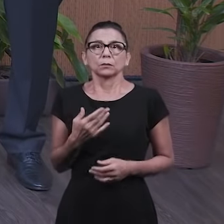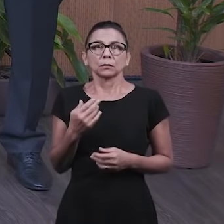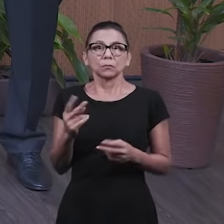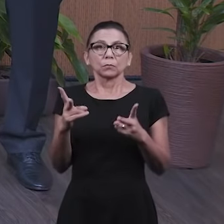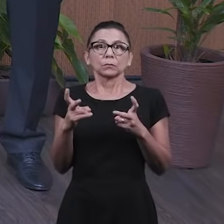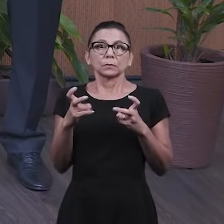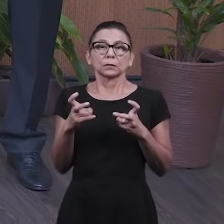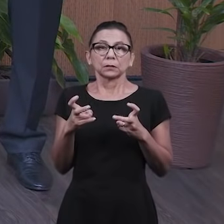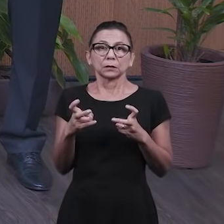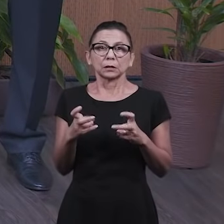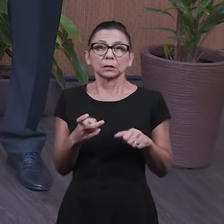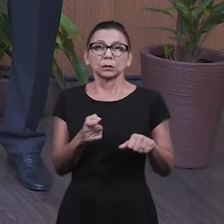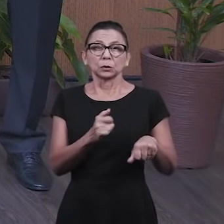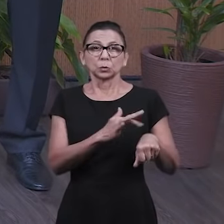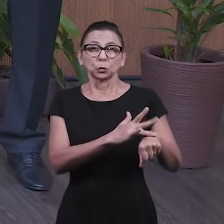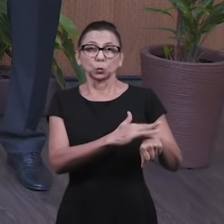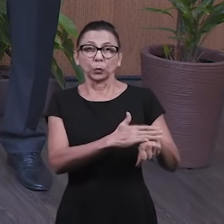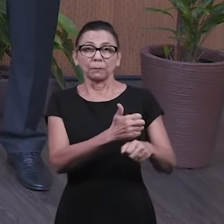doenças,